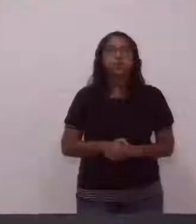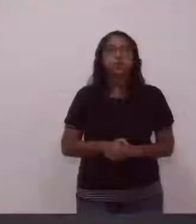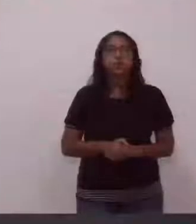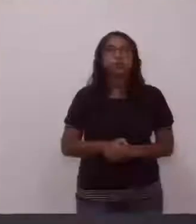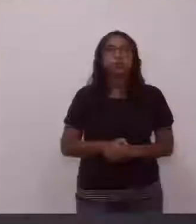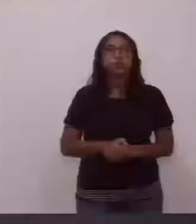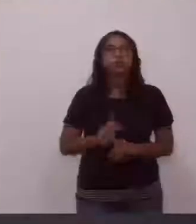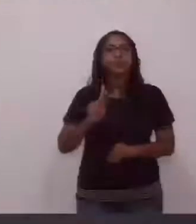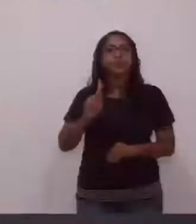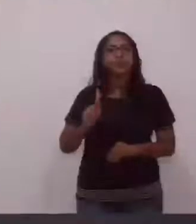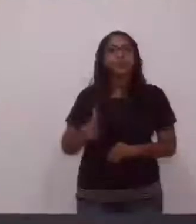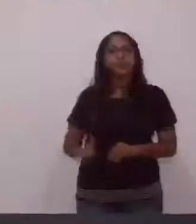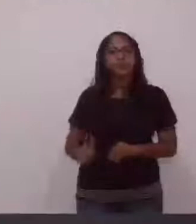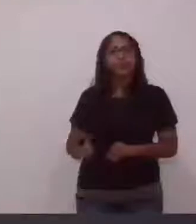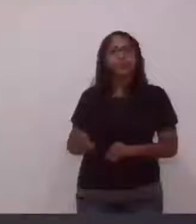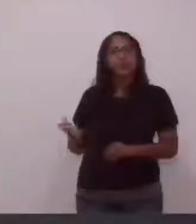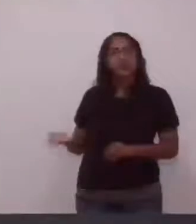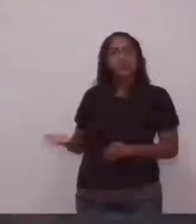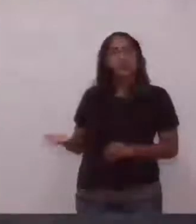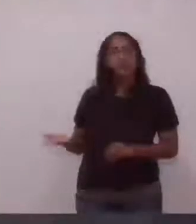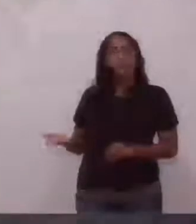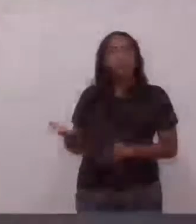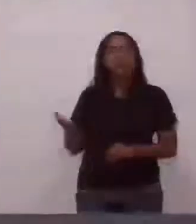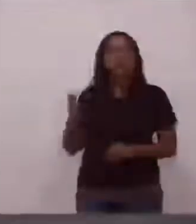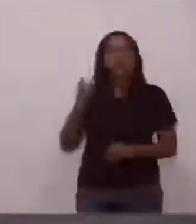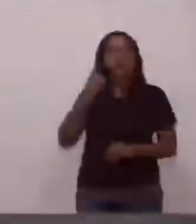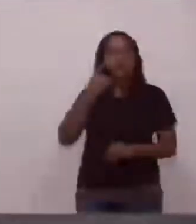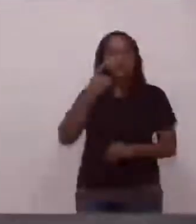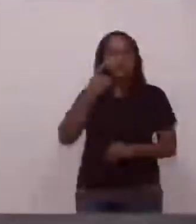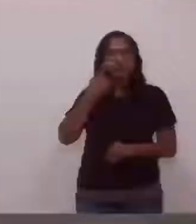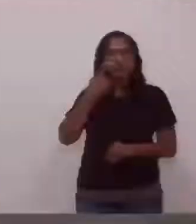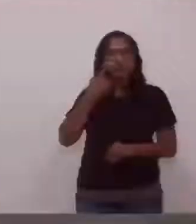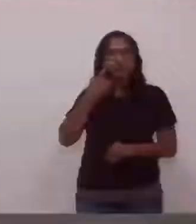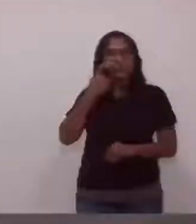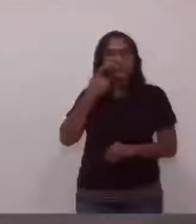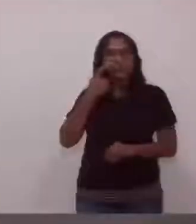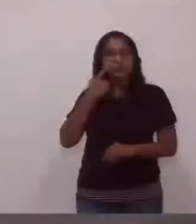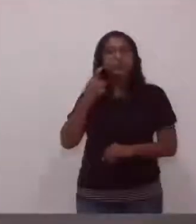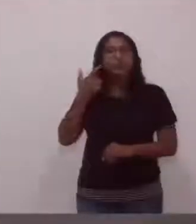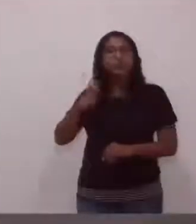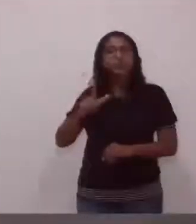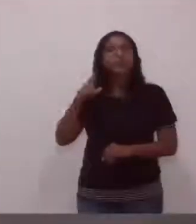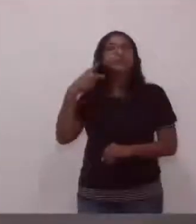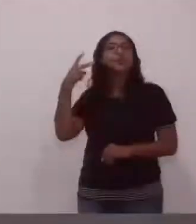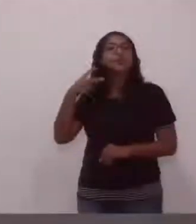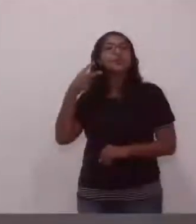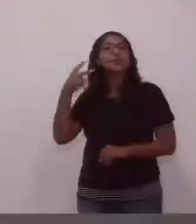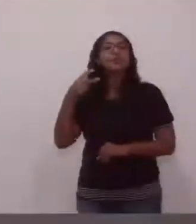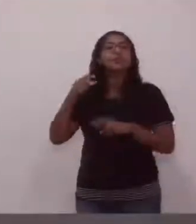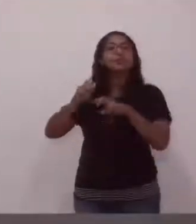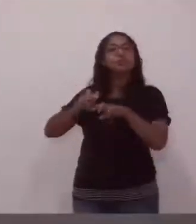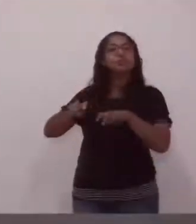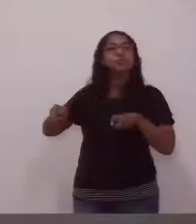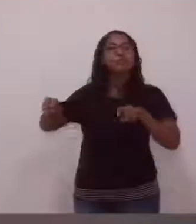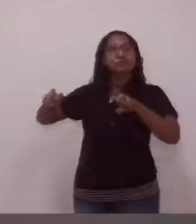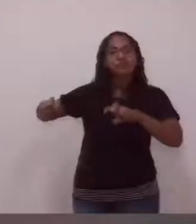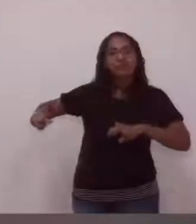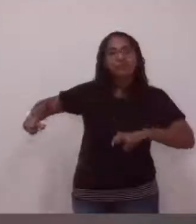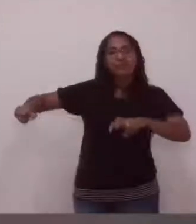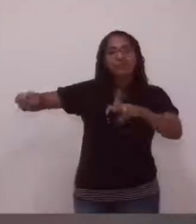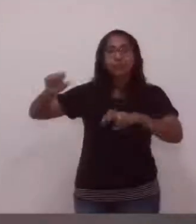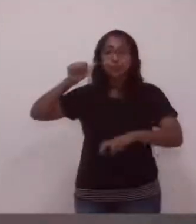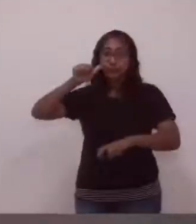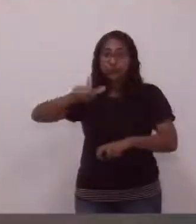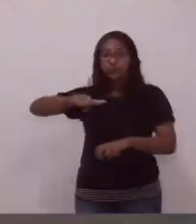Senhor presidente, Edugelme, senhores vereadores, vereadora Ana, Flávia,